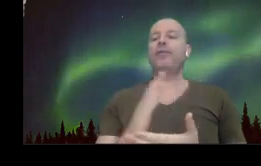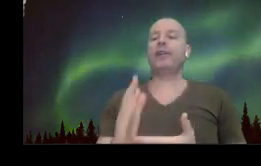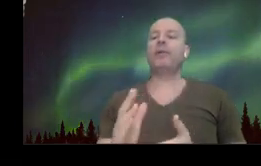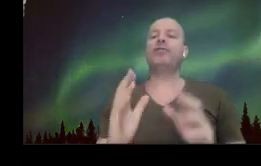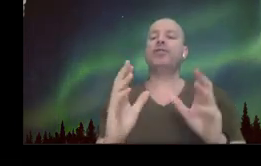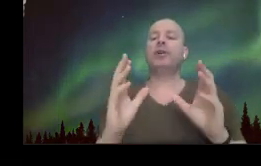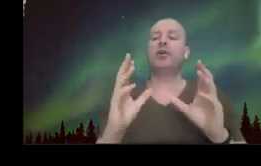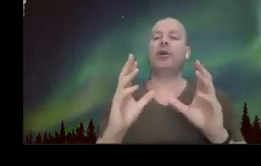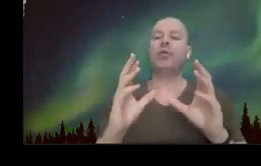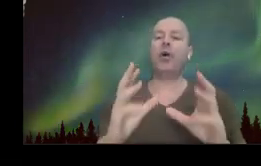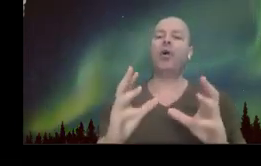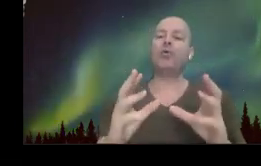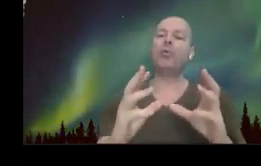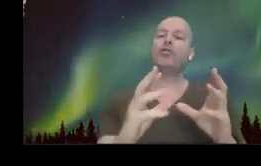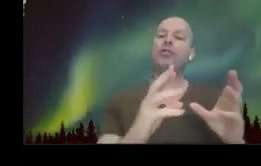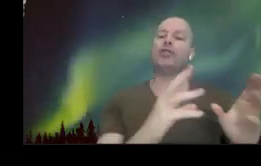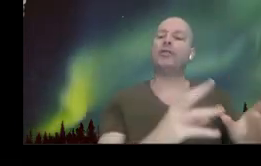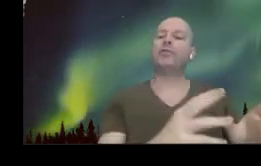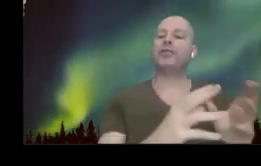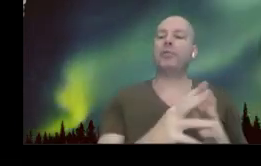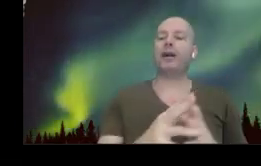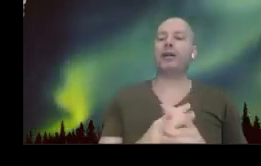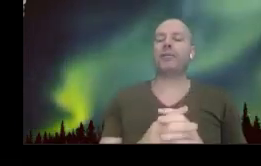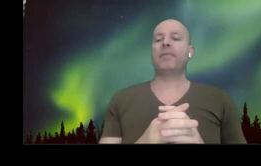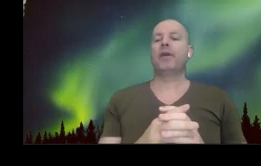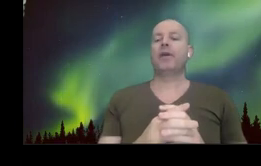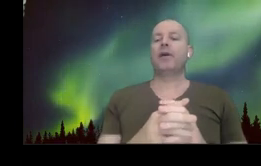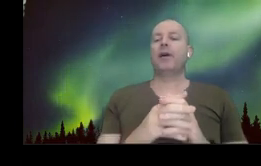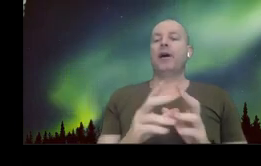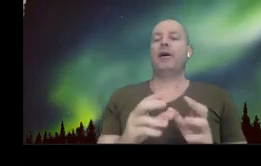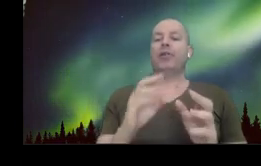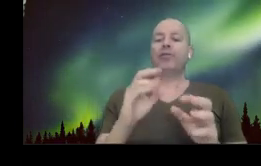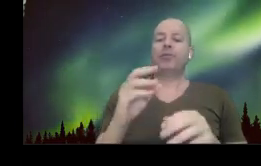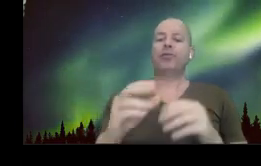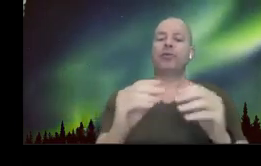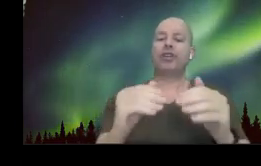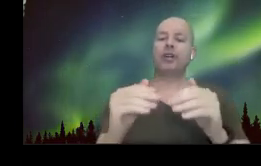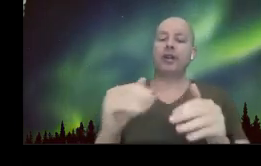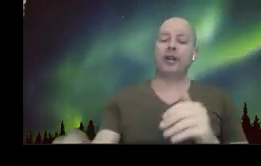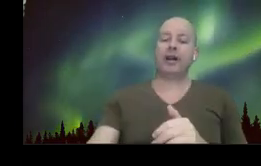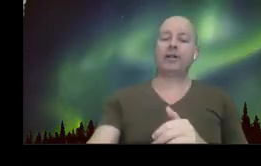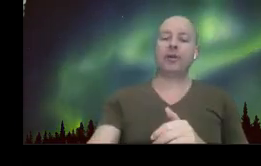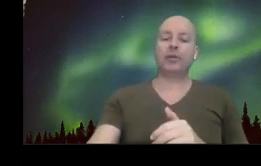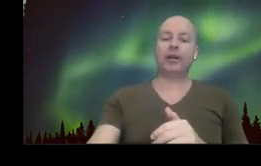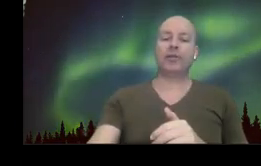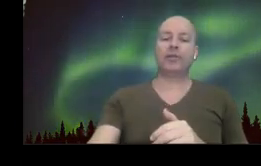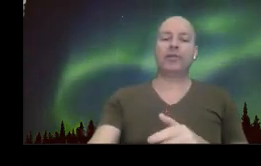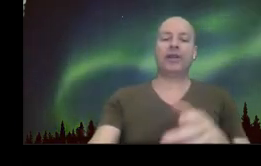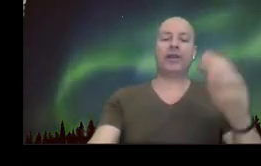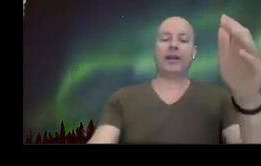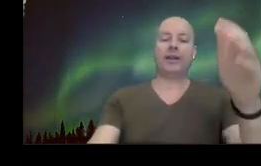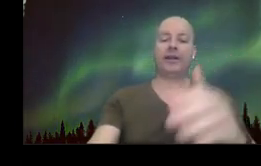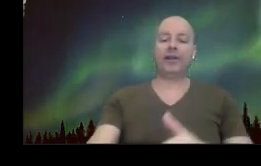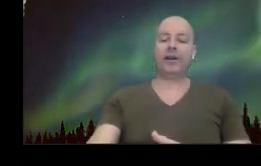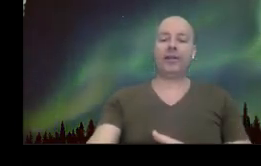entendo perfeitamente qual é o objetivo desse parque. Nós vamos discutir cada um